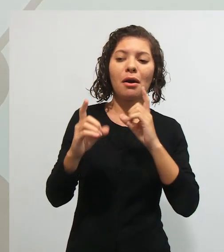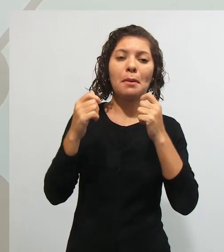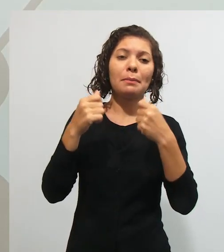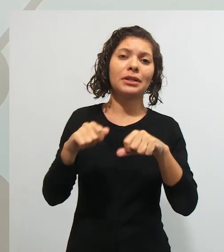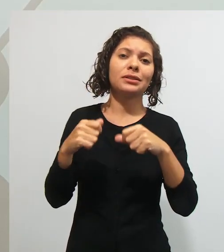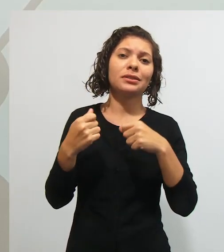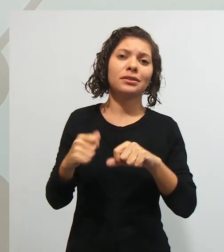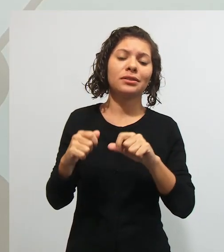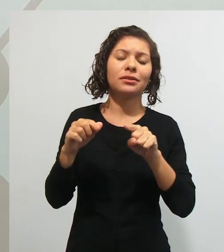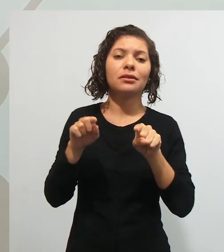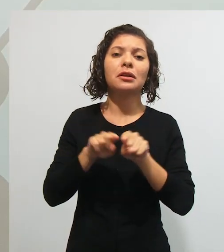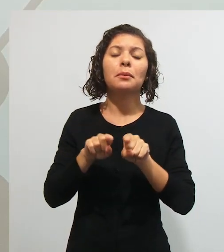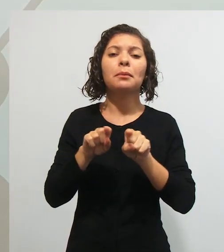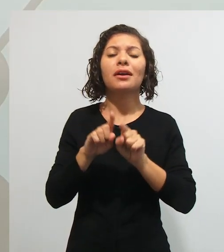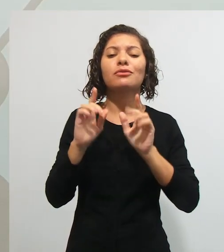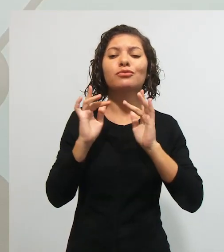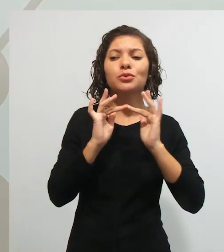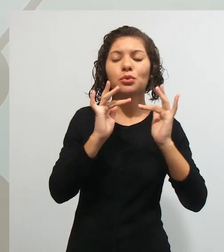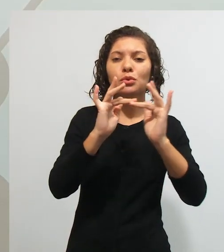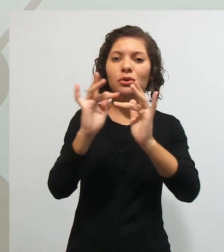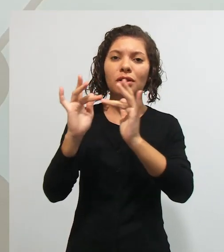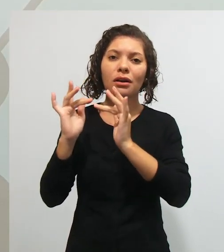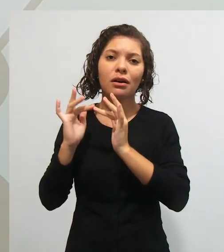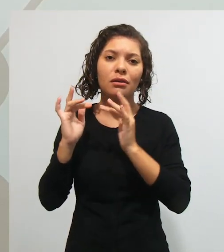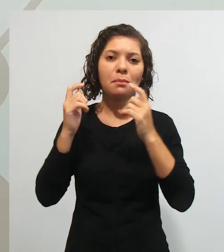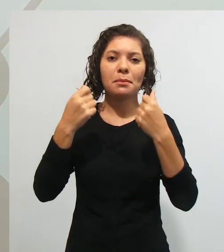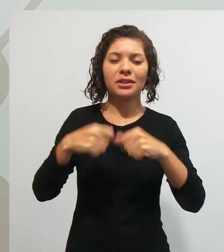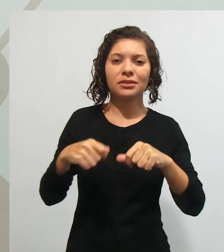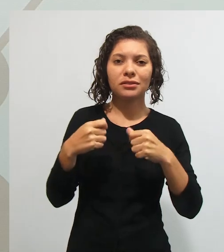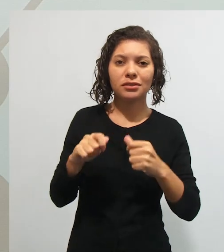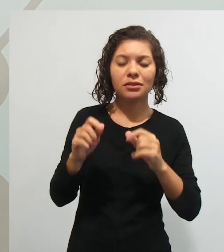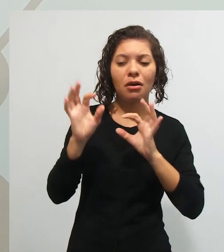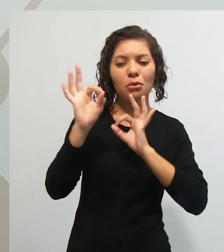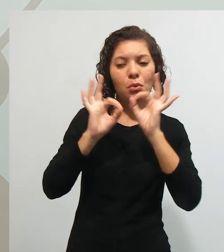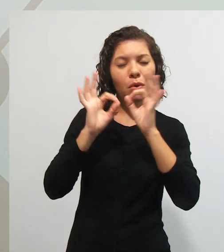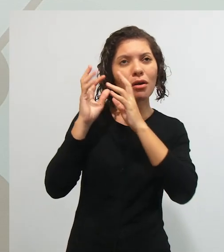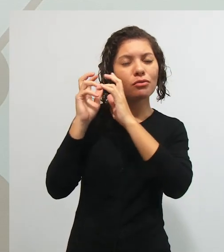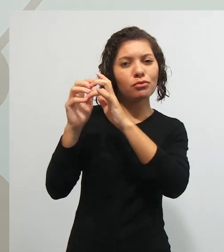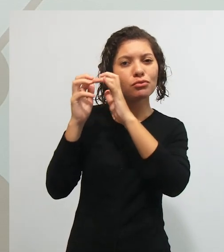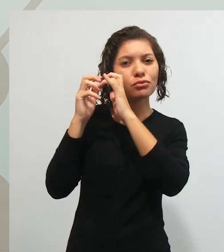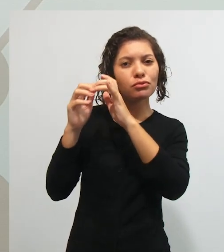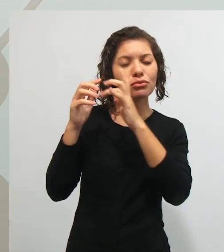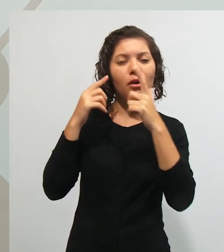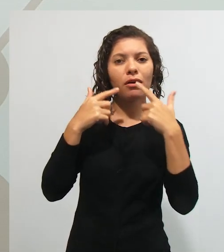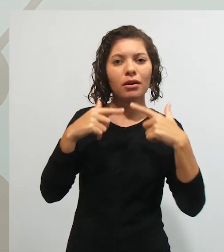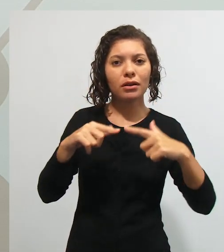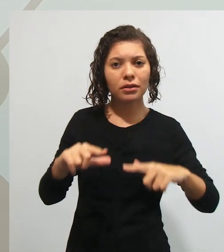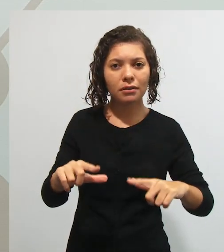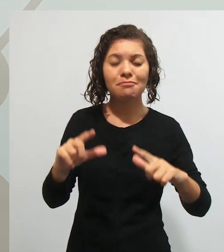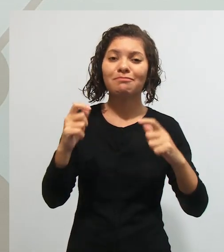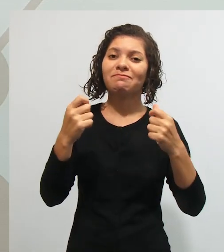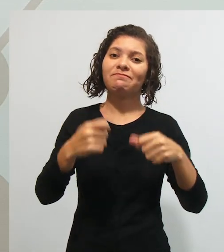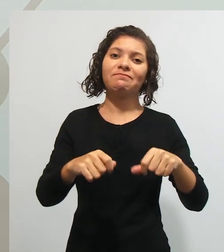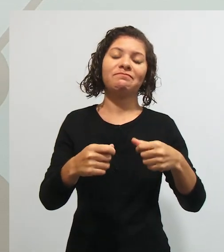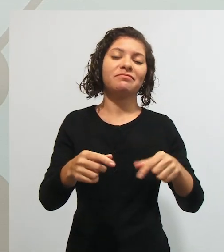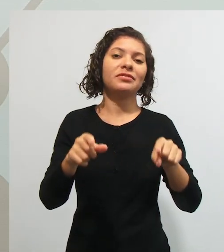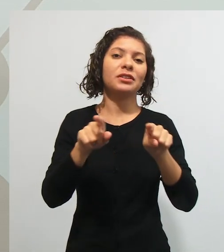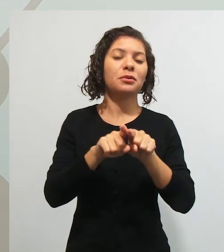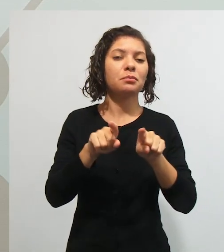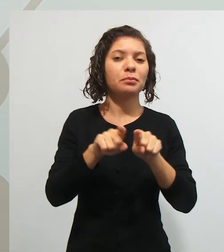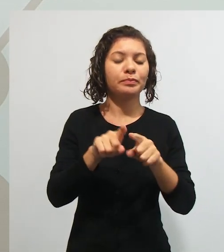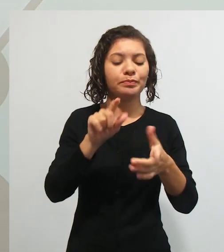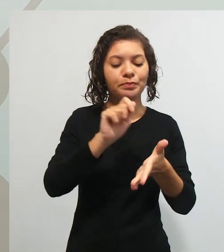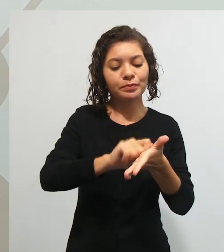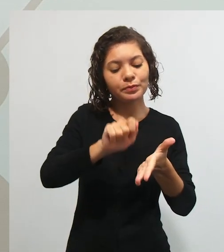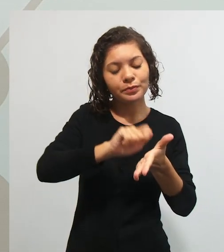contato, a organização do pensamento por meio da linguagem e o ato de expressão